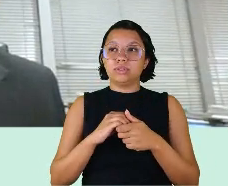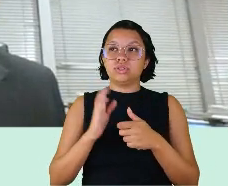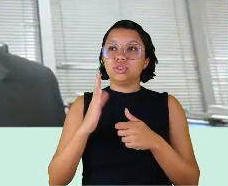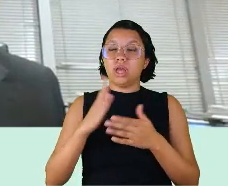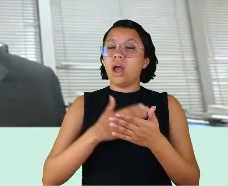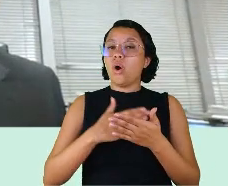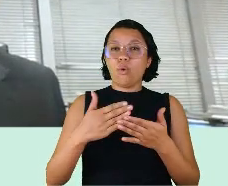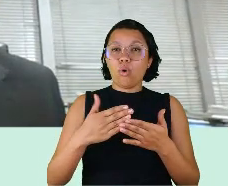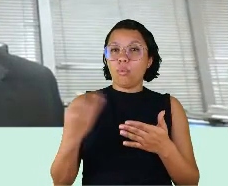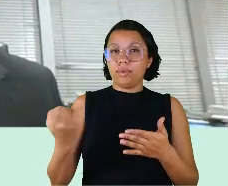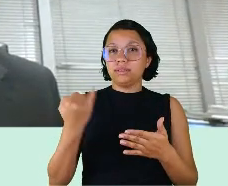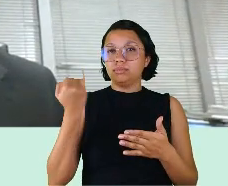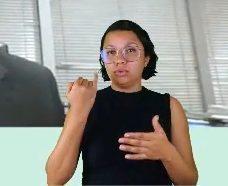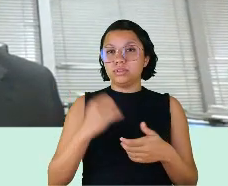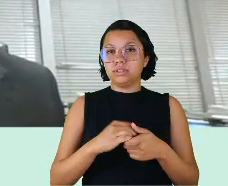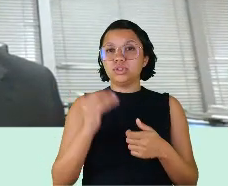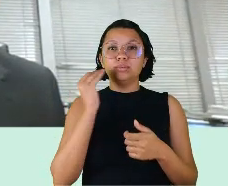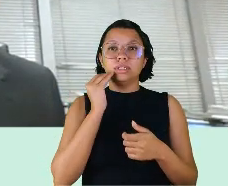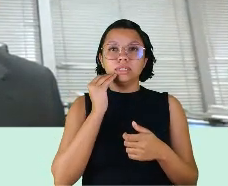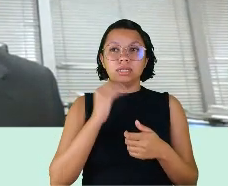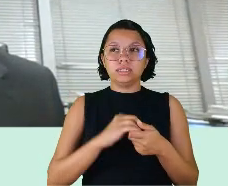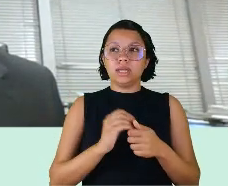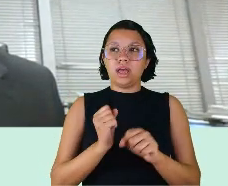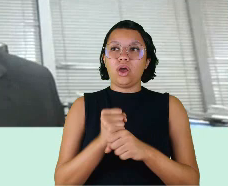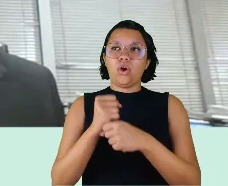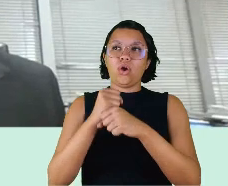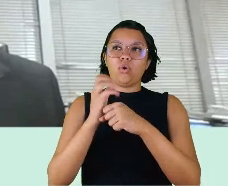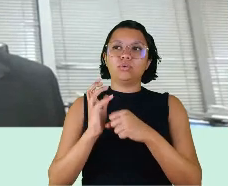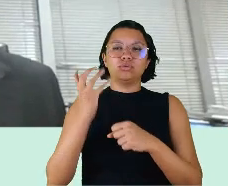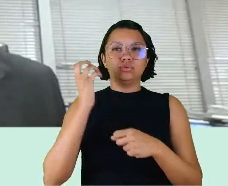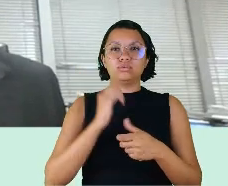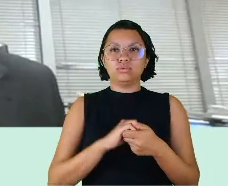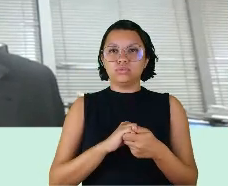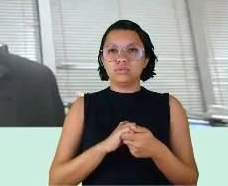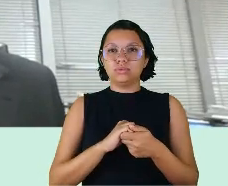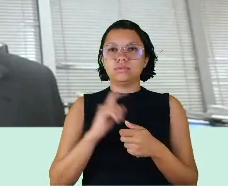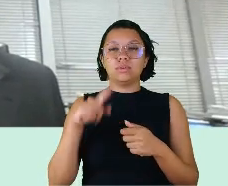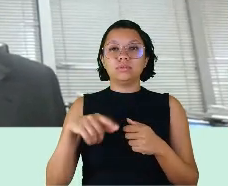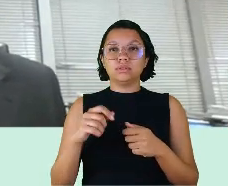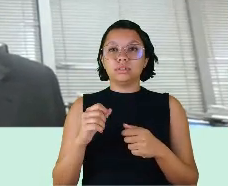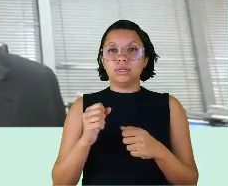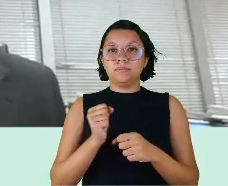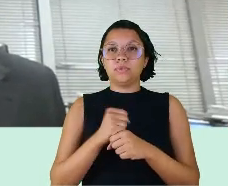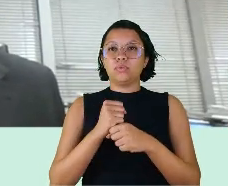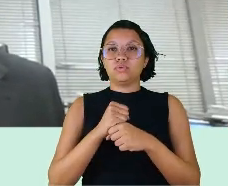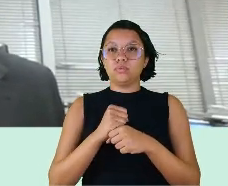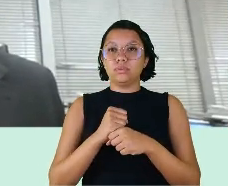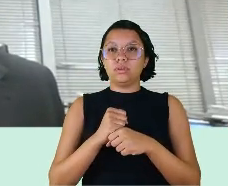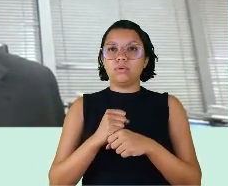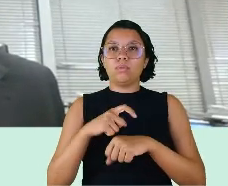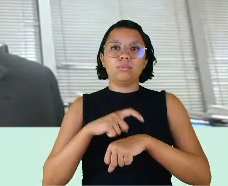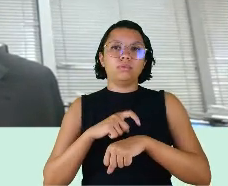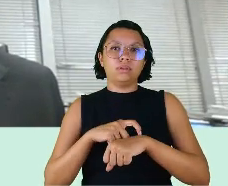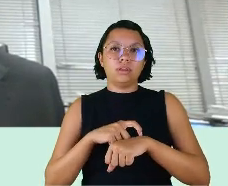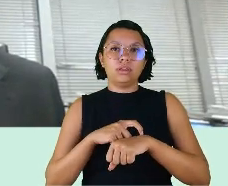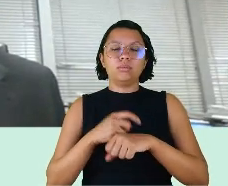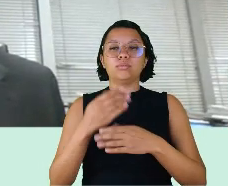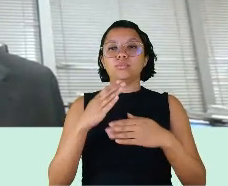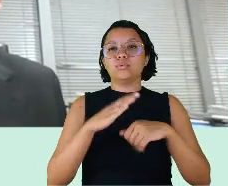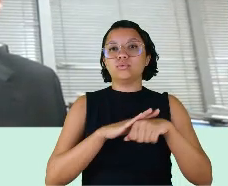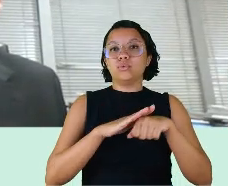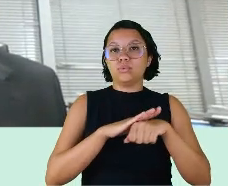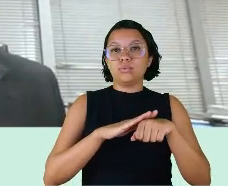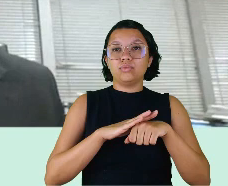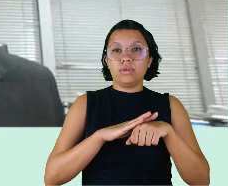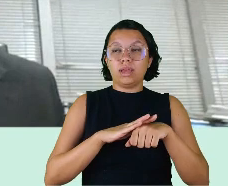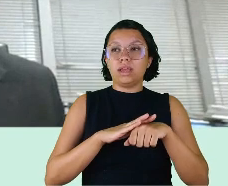um ponto de partida importante para tentar construir soluções que vão ser construídas com o tempo, com o diálogo, com a negociação,